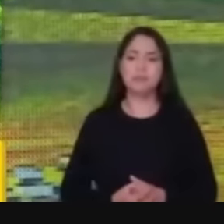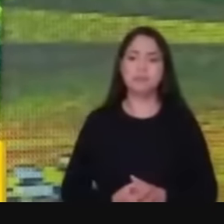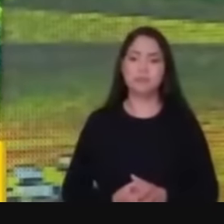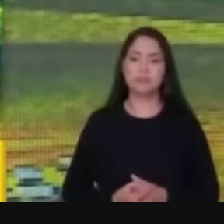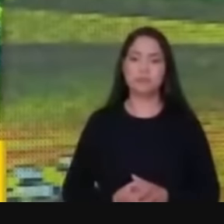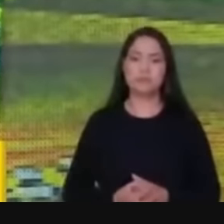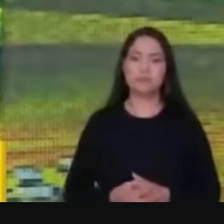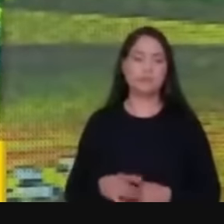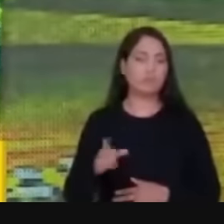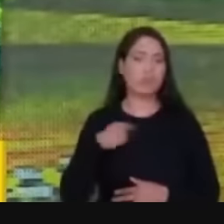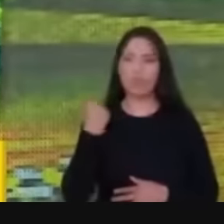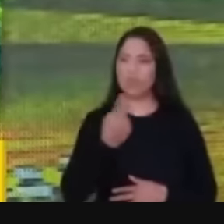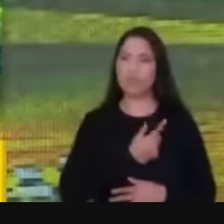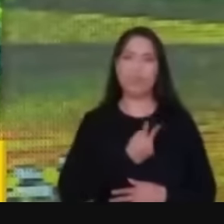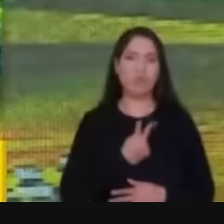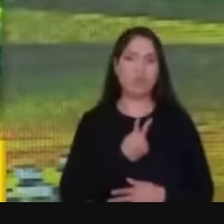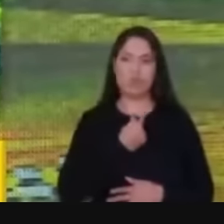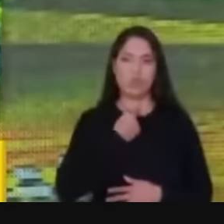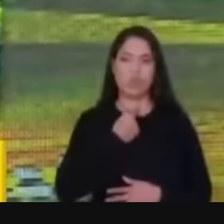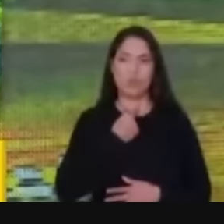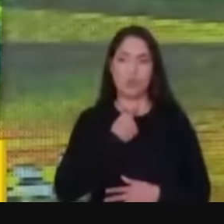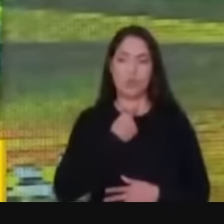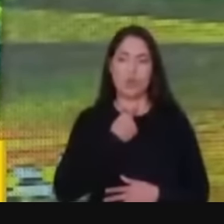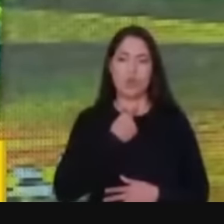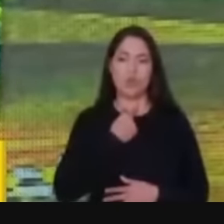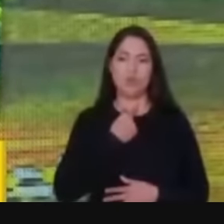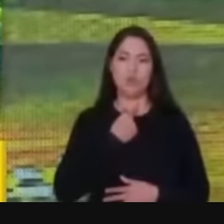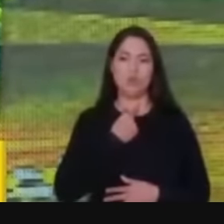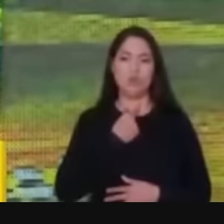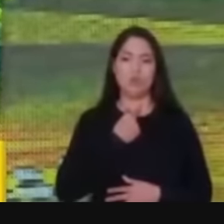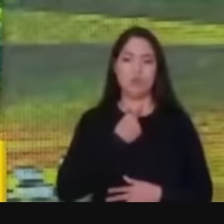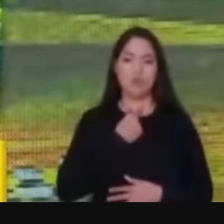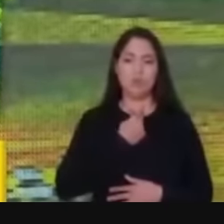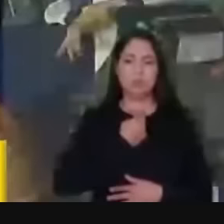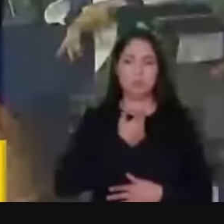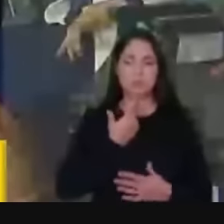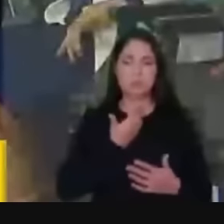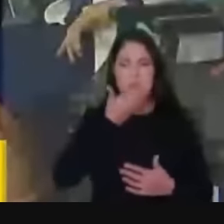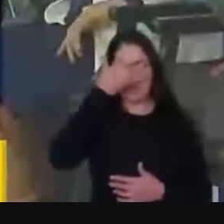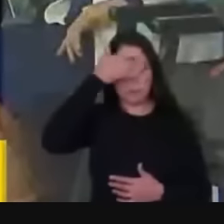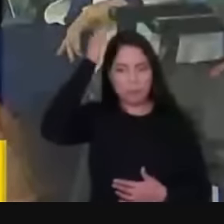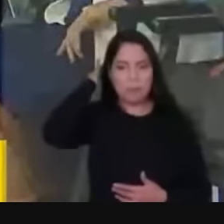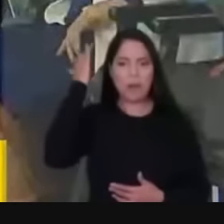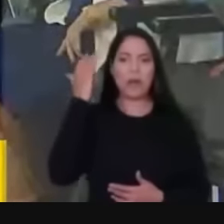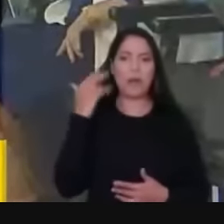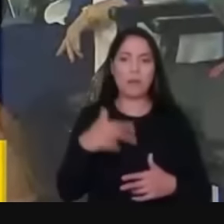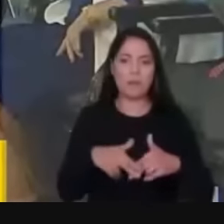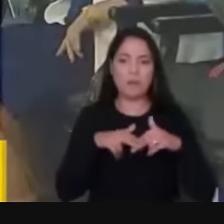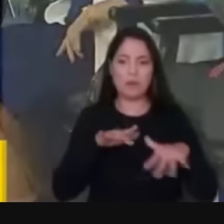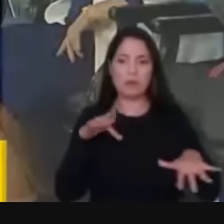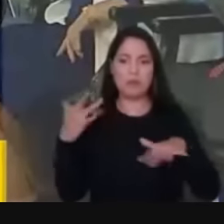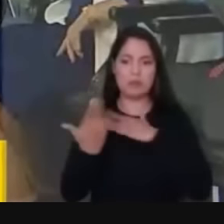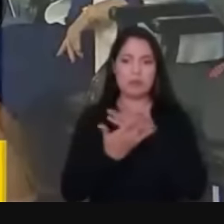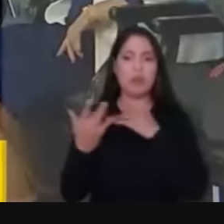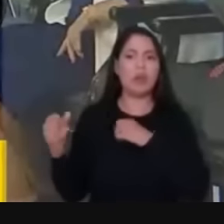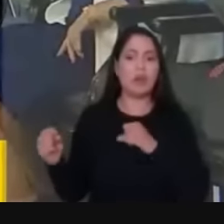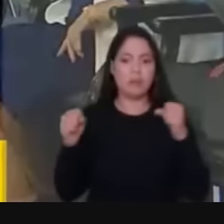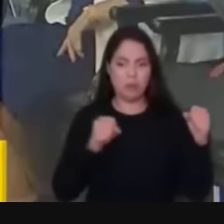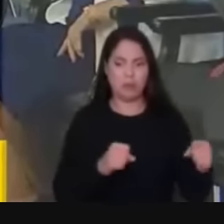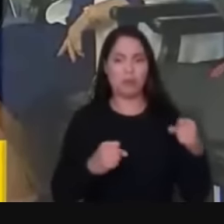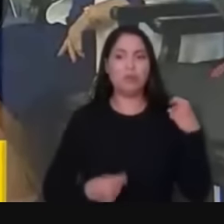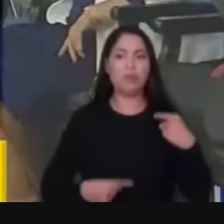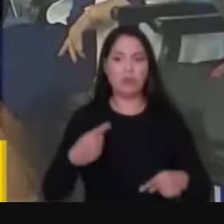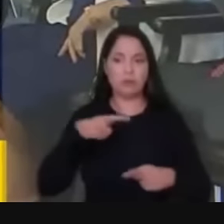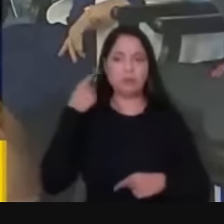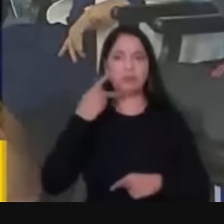Não podemos ignorar o poder político das redes sociais como o mais novo e